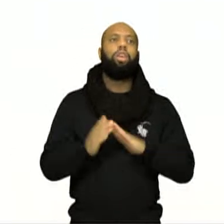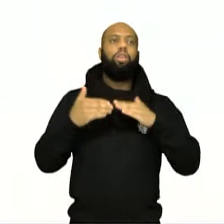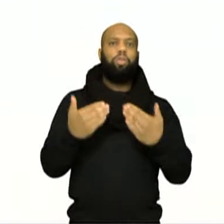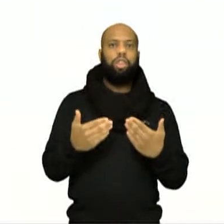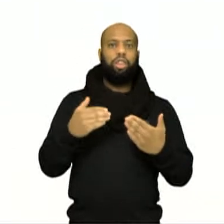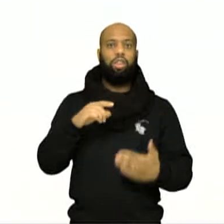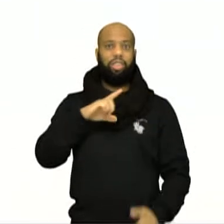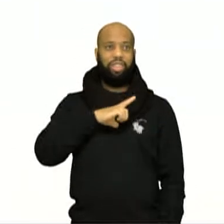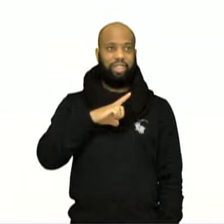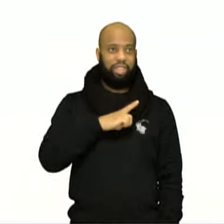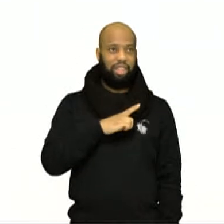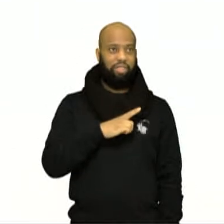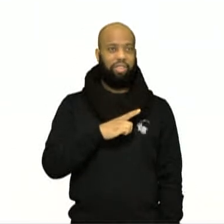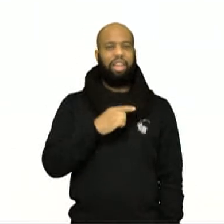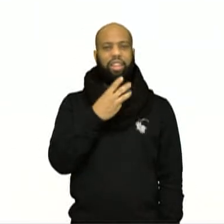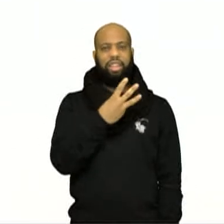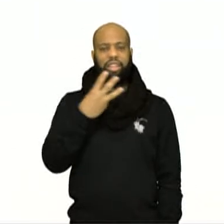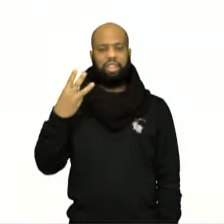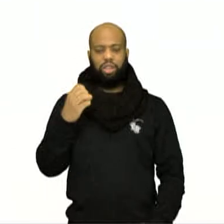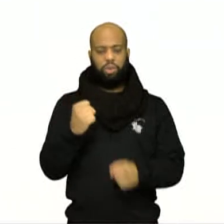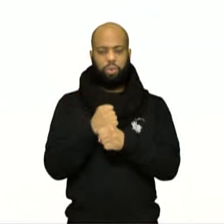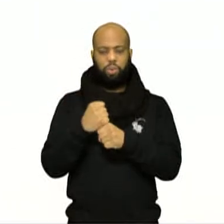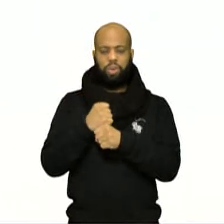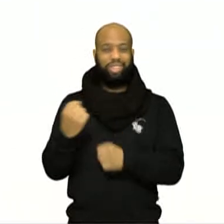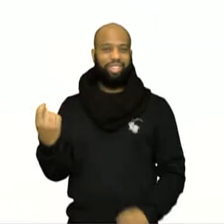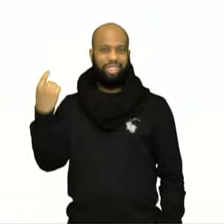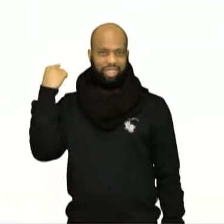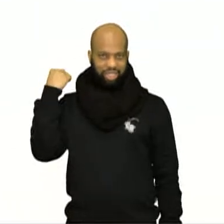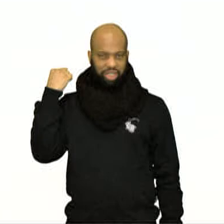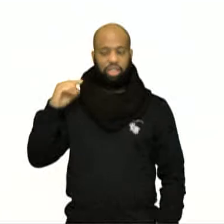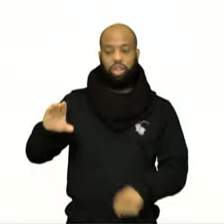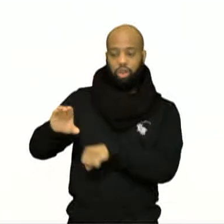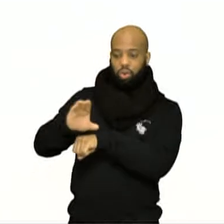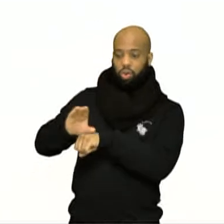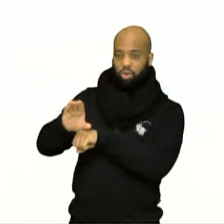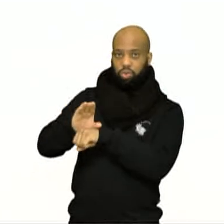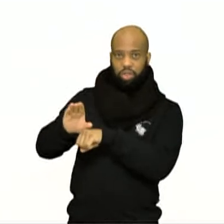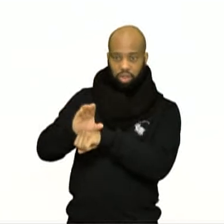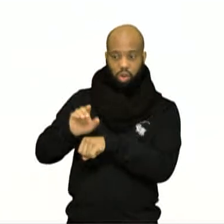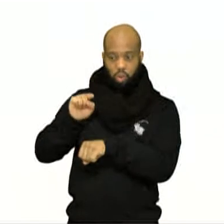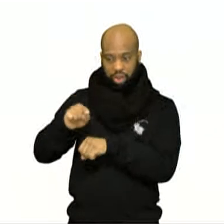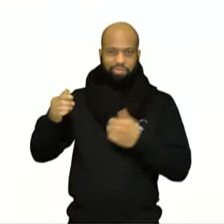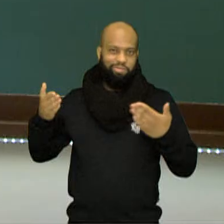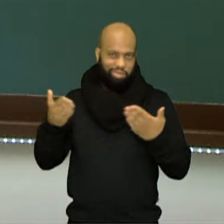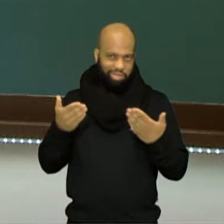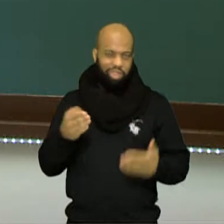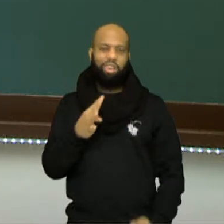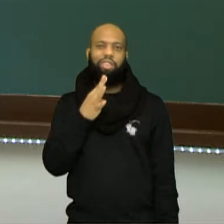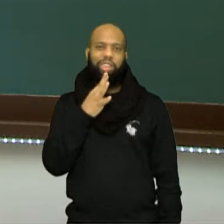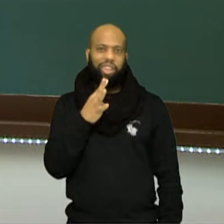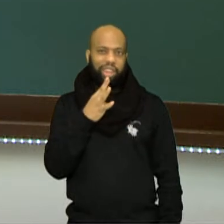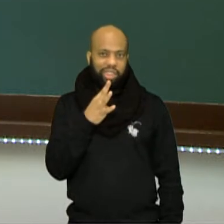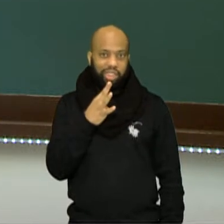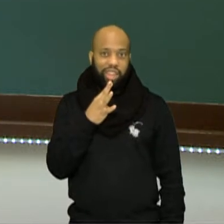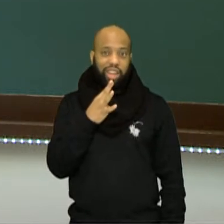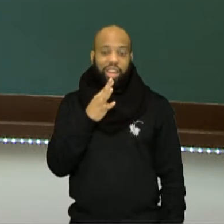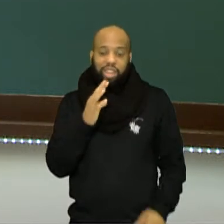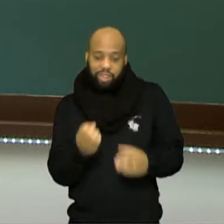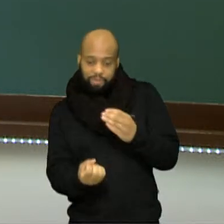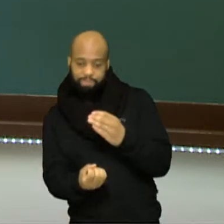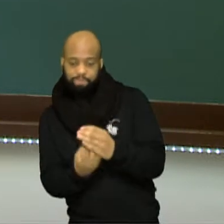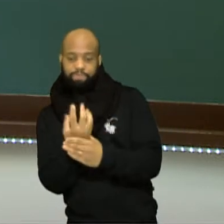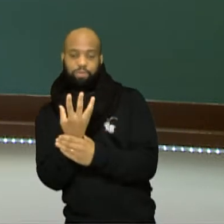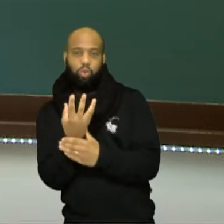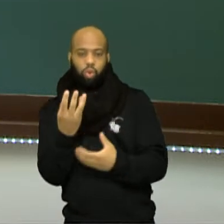há 33 anos atrás, essa Constituição, tal qual a conhecemos hoje, foi